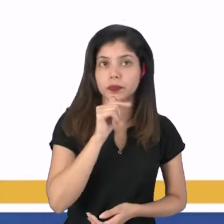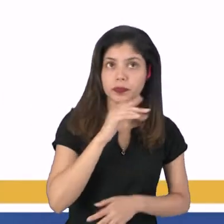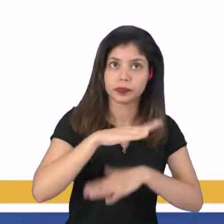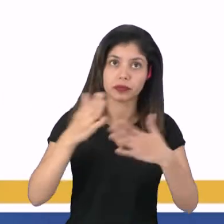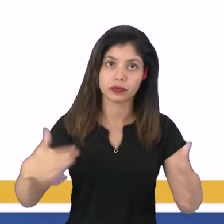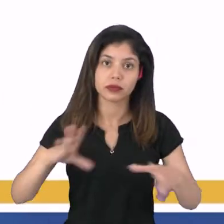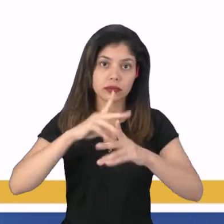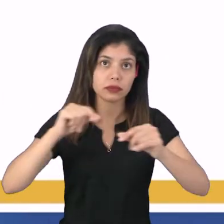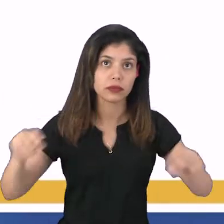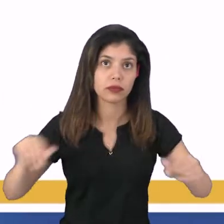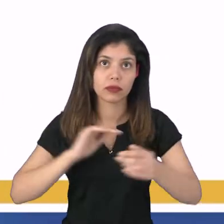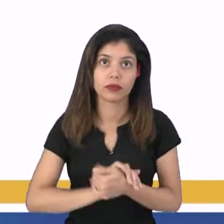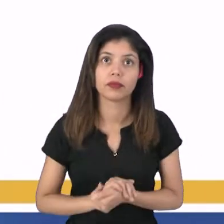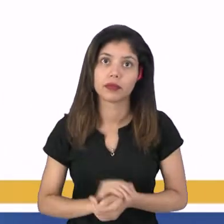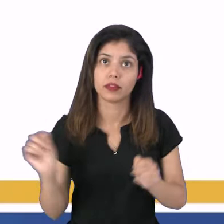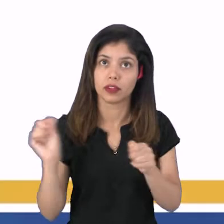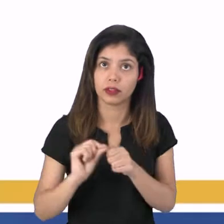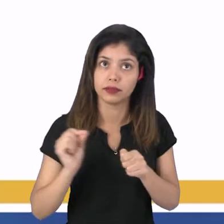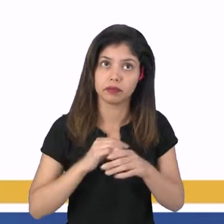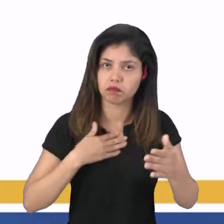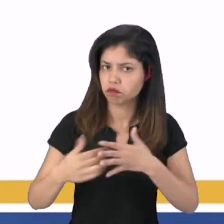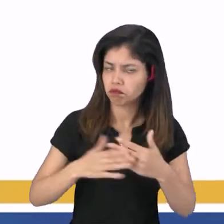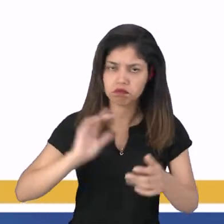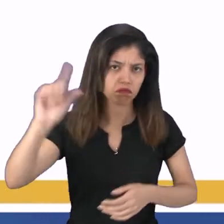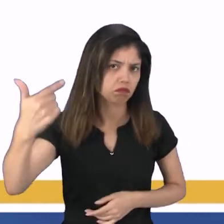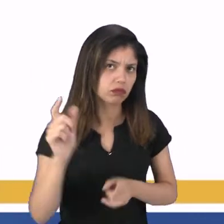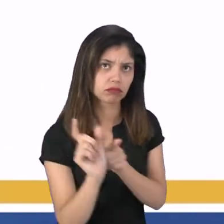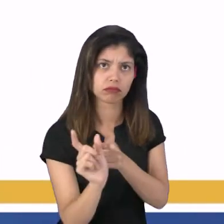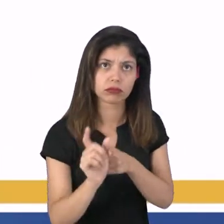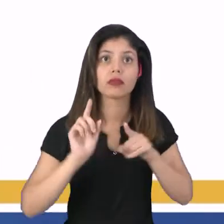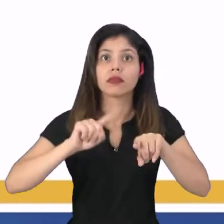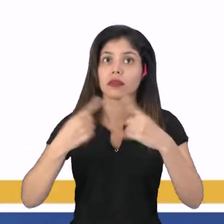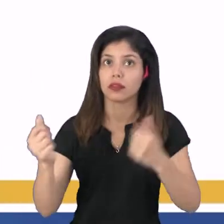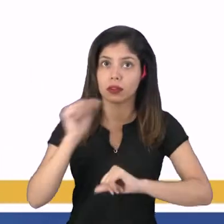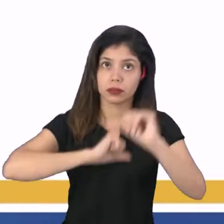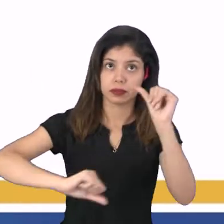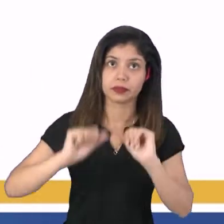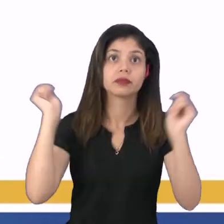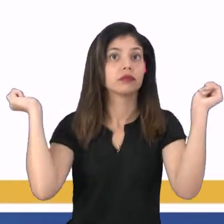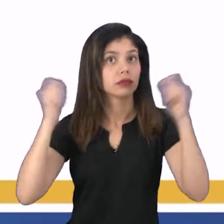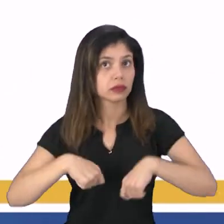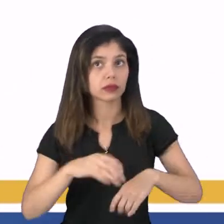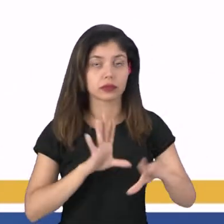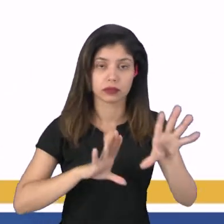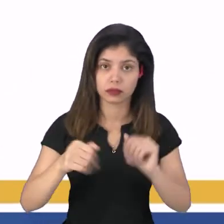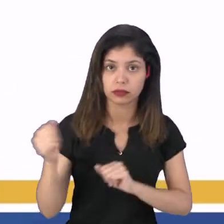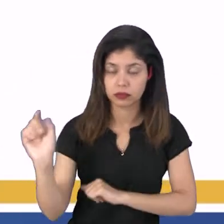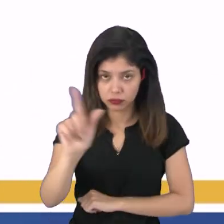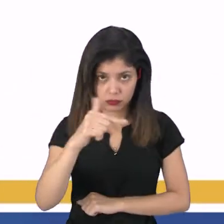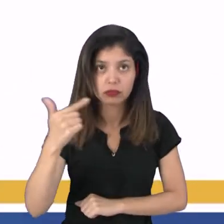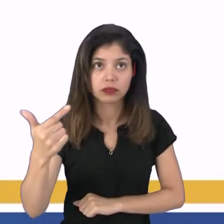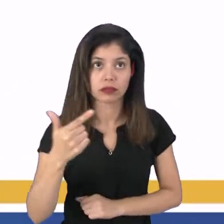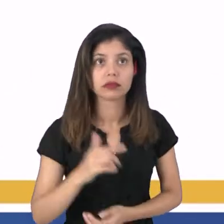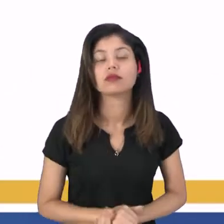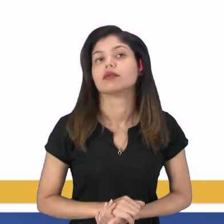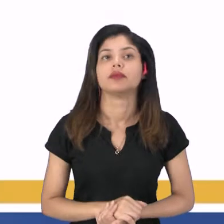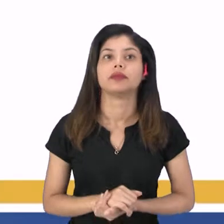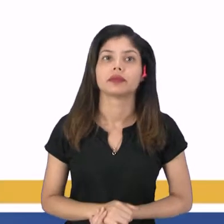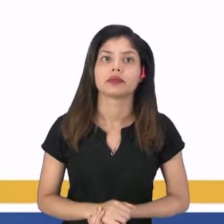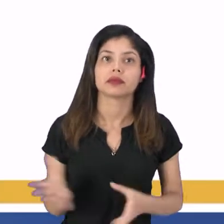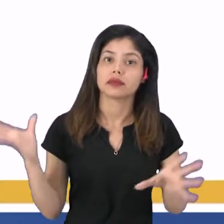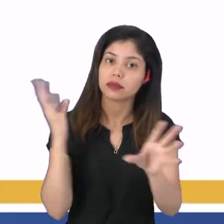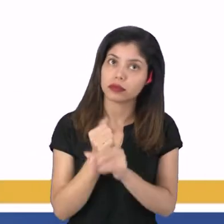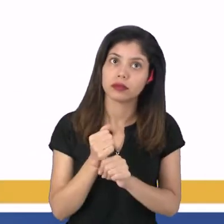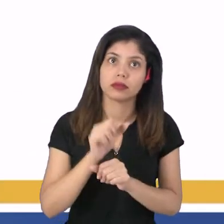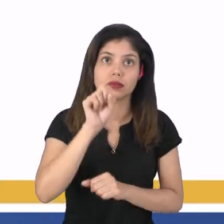Observamos que mar e terra não se formam de nenhuma outra palavra, mas, ao contrário, possibilitam a formação de outras, por